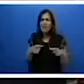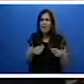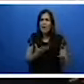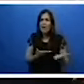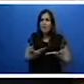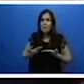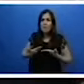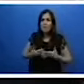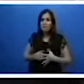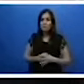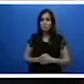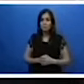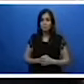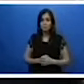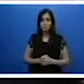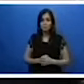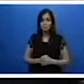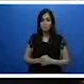será?